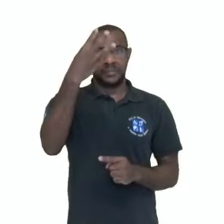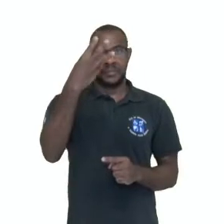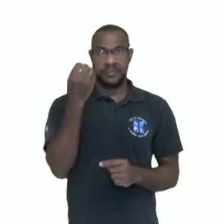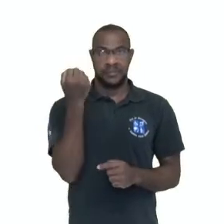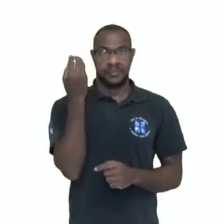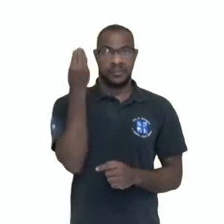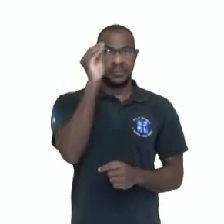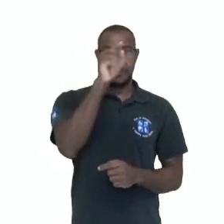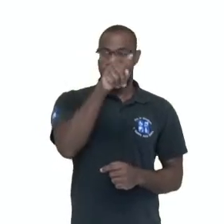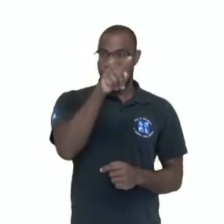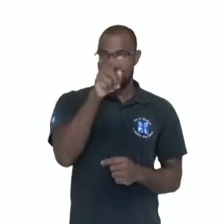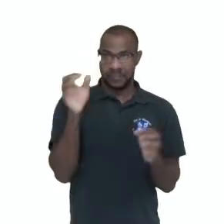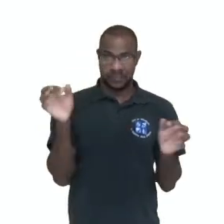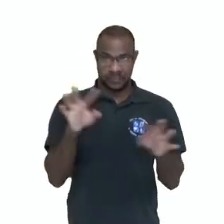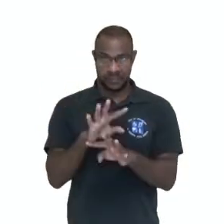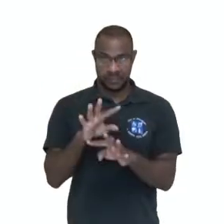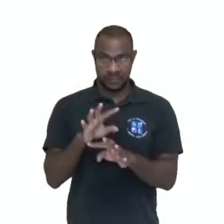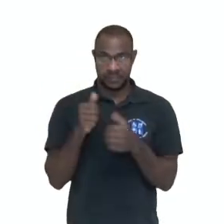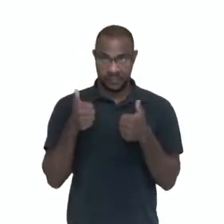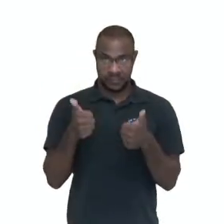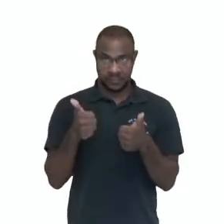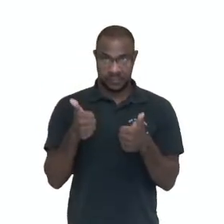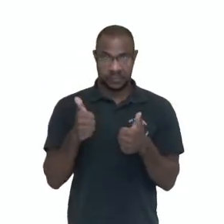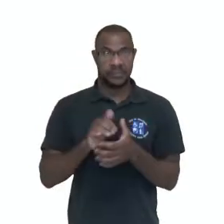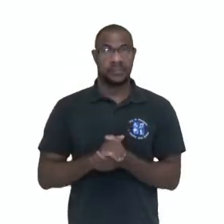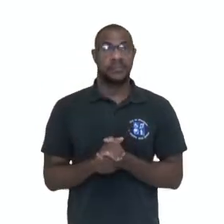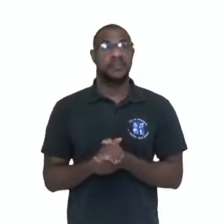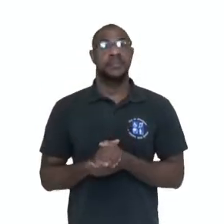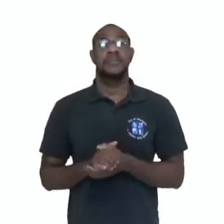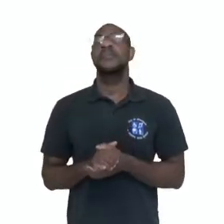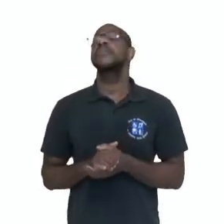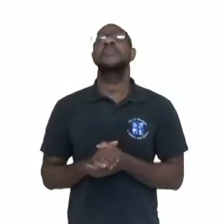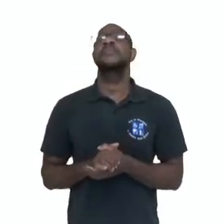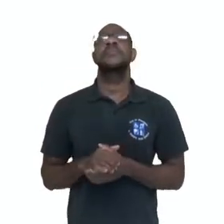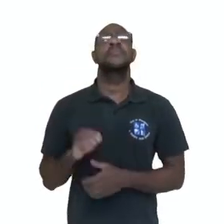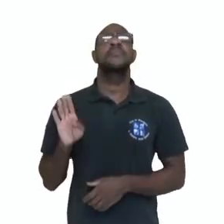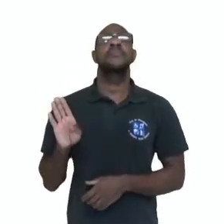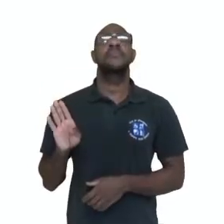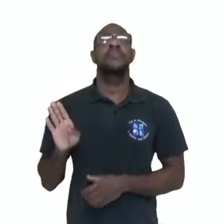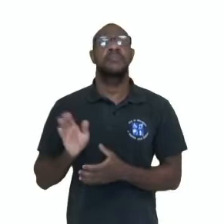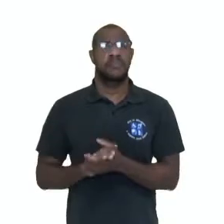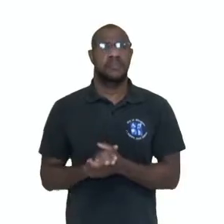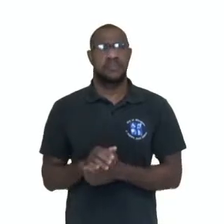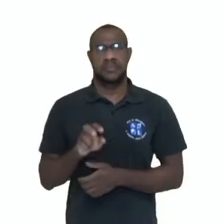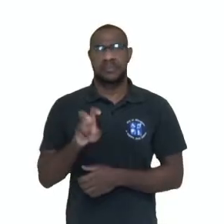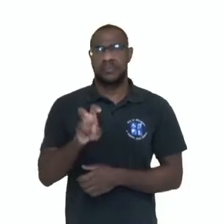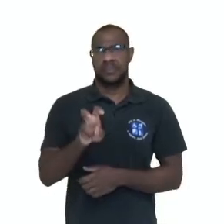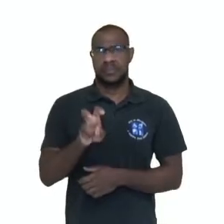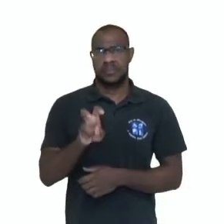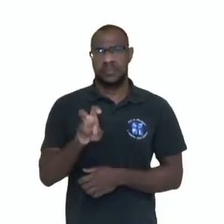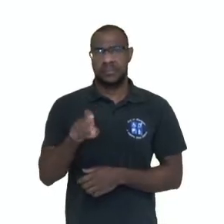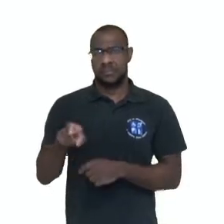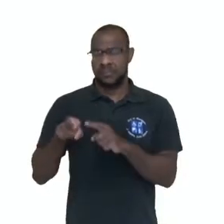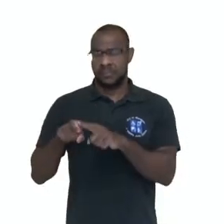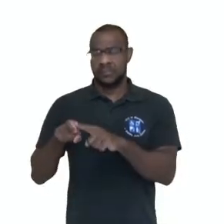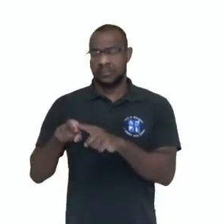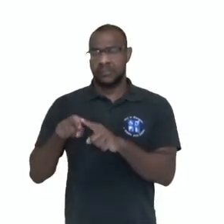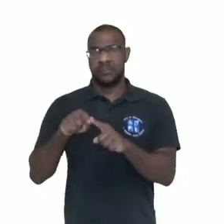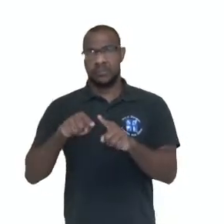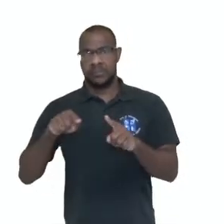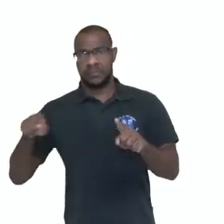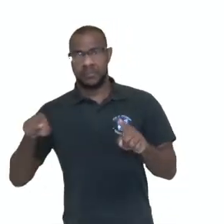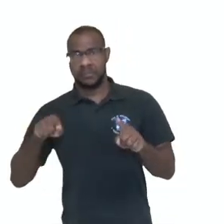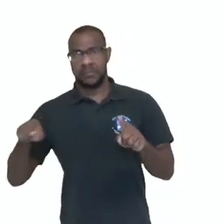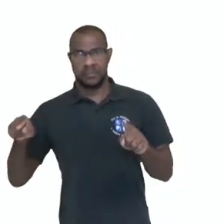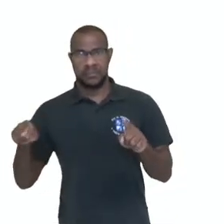aí? Desse lado? E o ponto B? 5 para x, então 5 positivo. O meu ficou meio